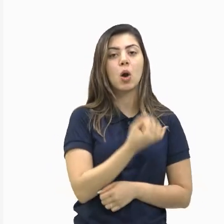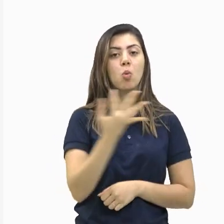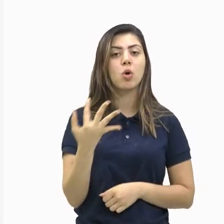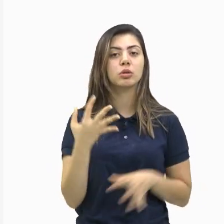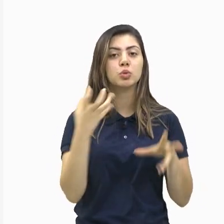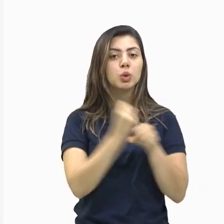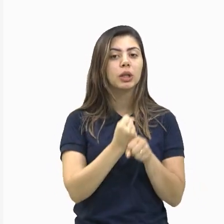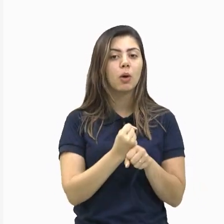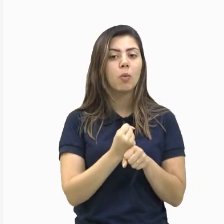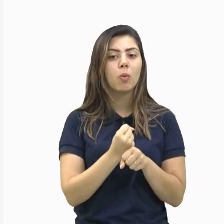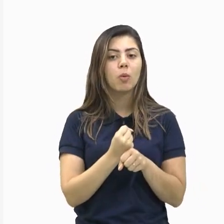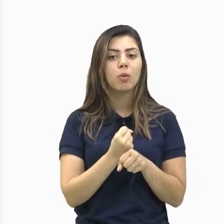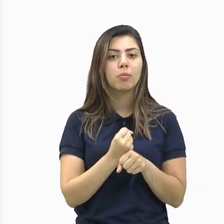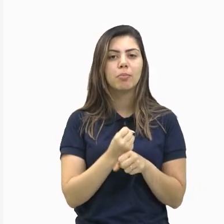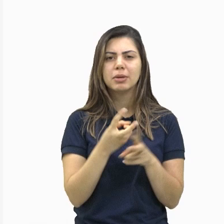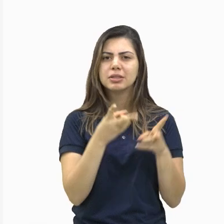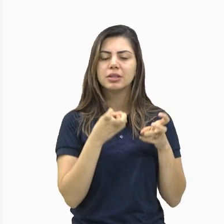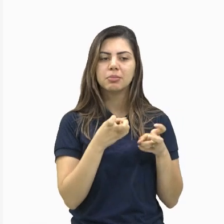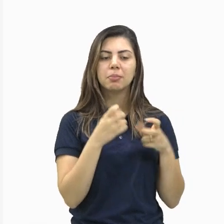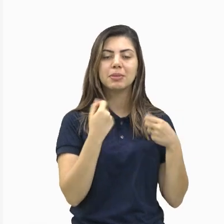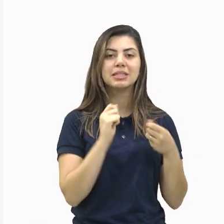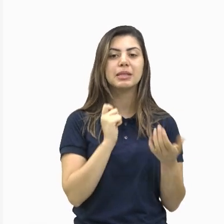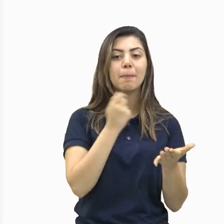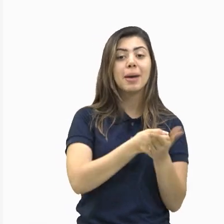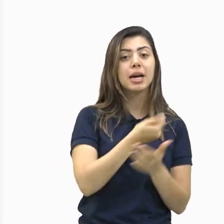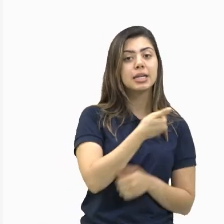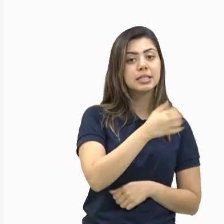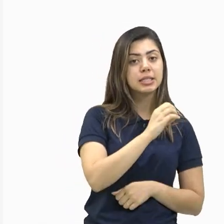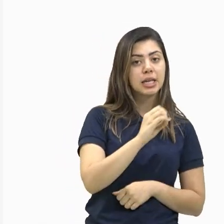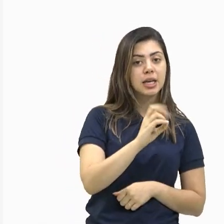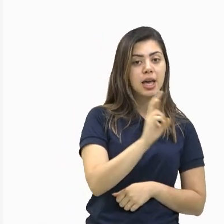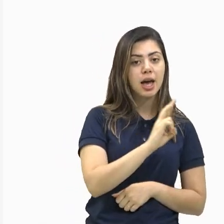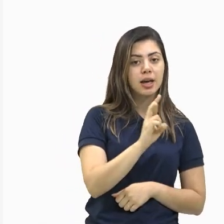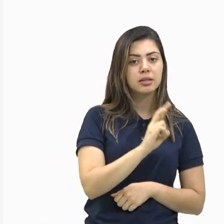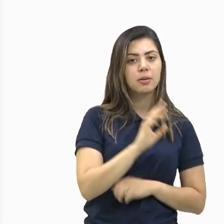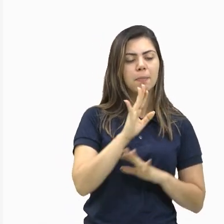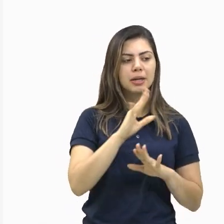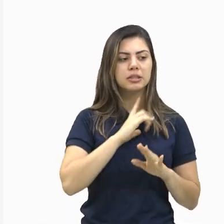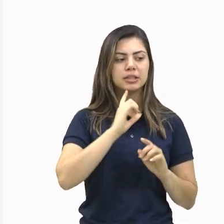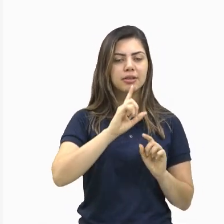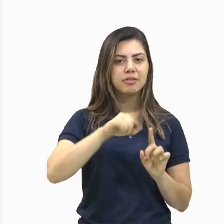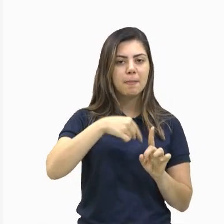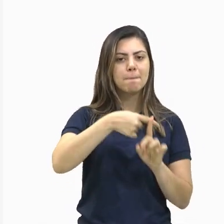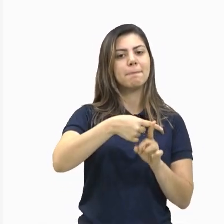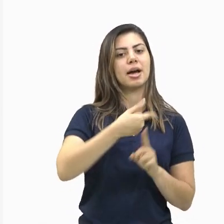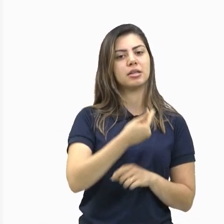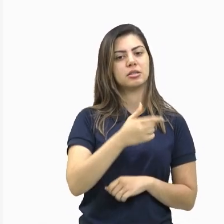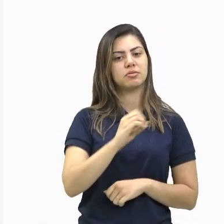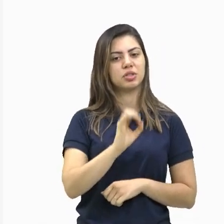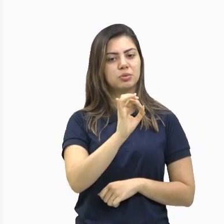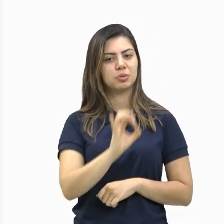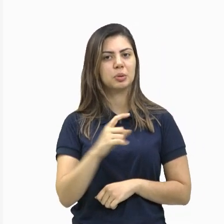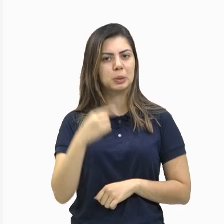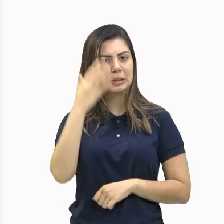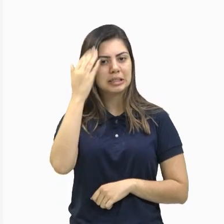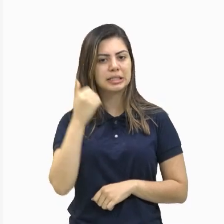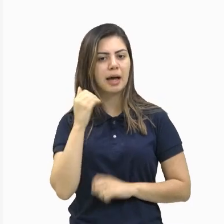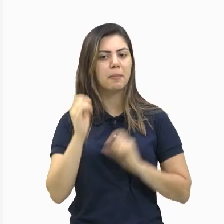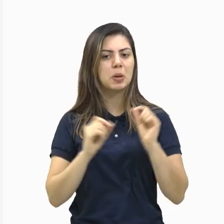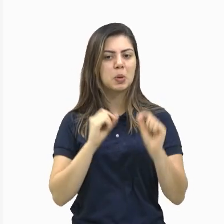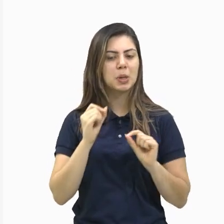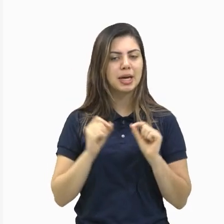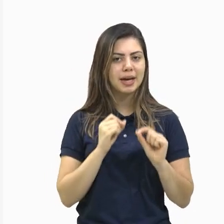custa o produto? O produto custa R$100. Ah, mas um aumento de 20, a gente já sabe que o fator de aumento dele